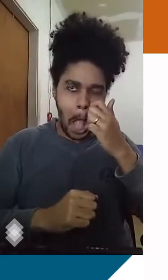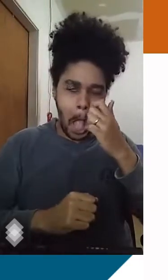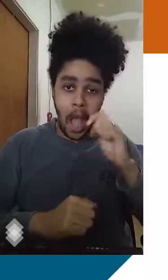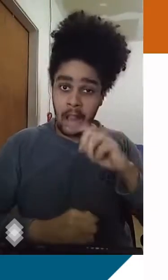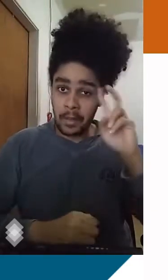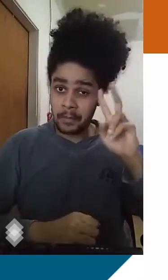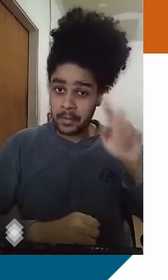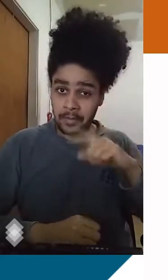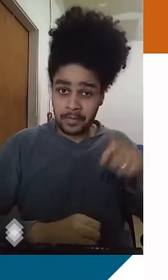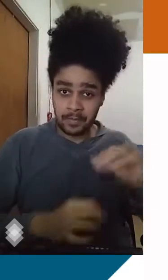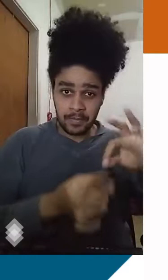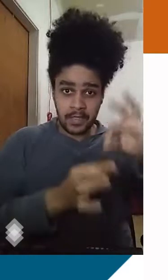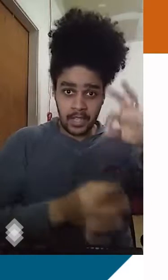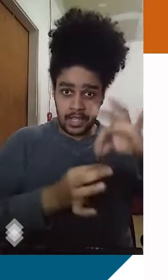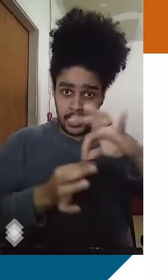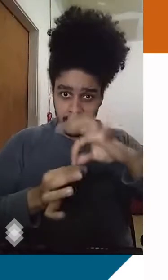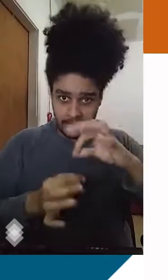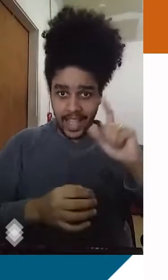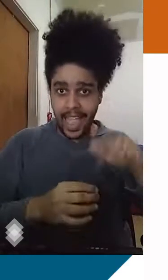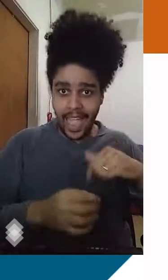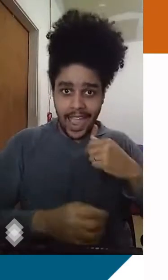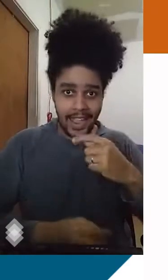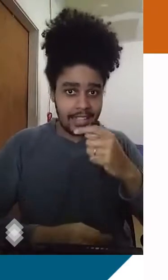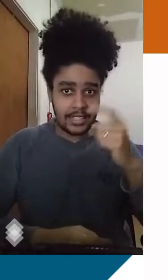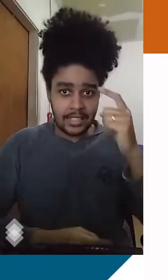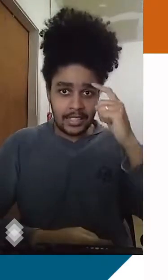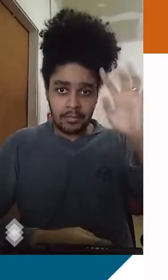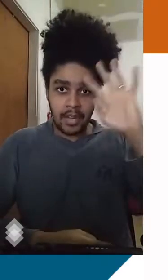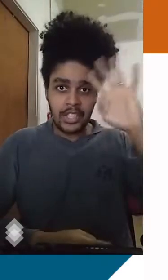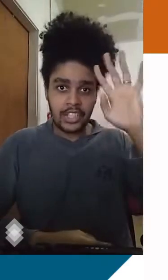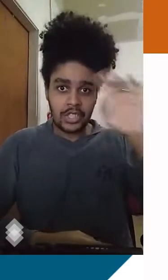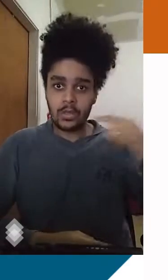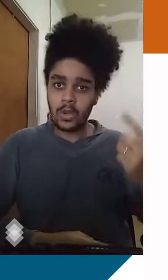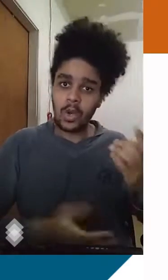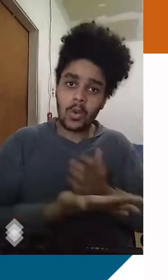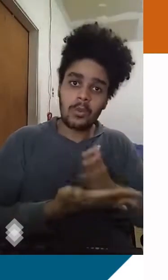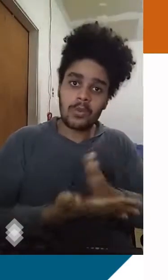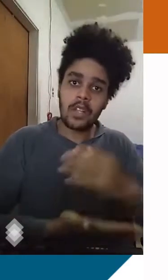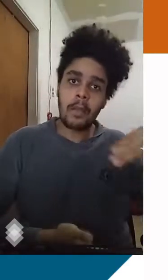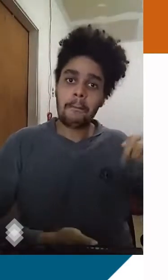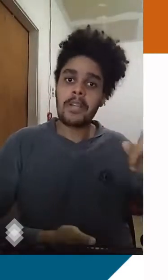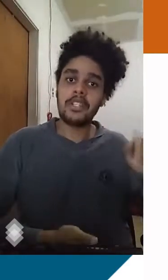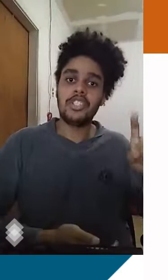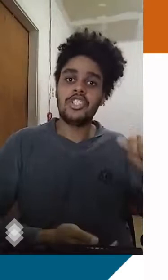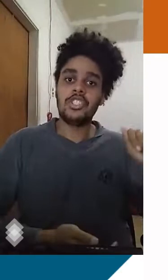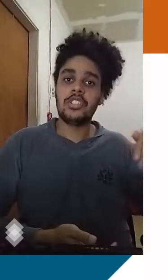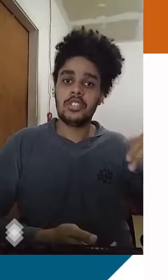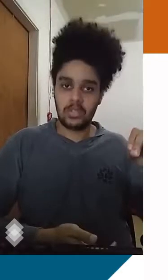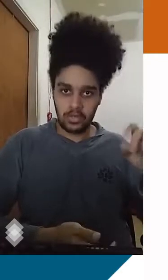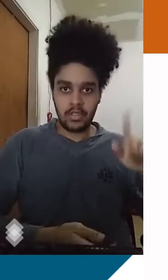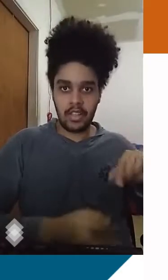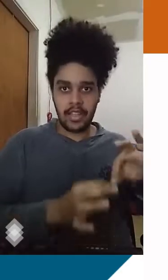projeções. Lembrando que essas linhas são linhas imaginárias, tá? Algumas a gente chama de meridianos, que são